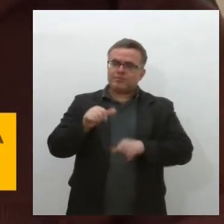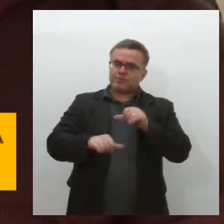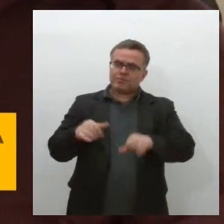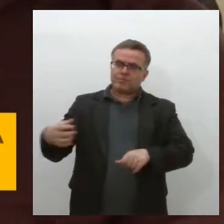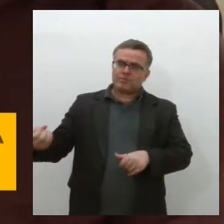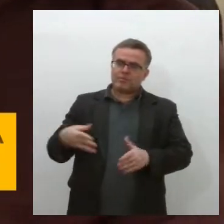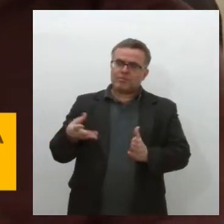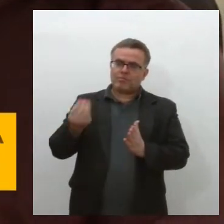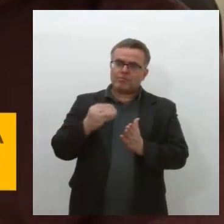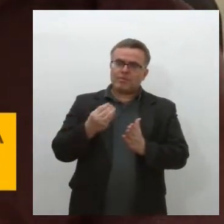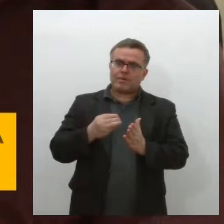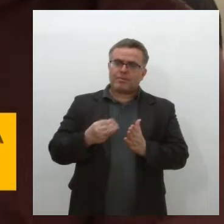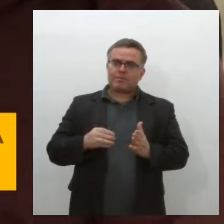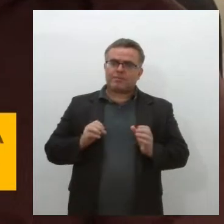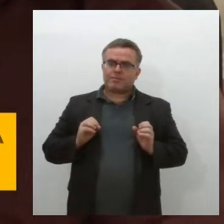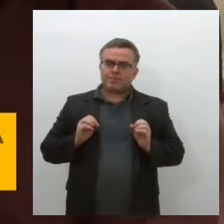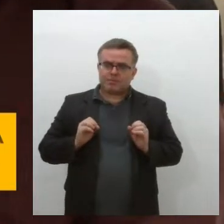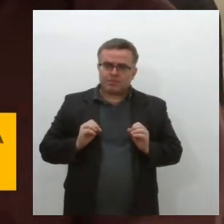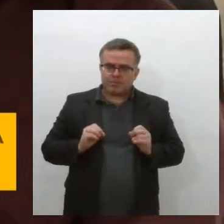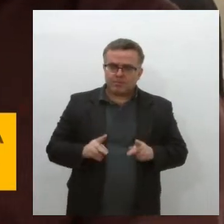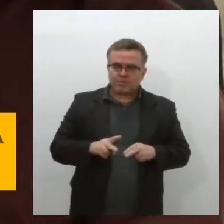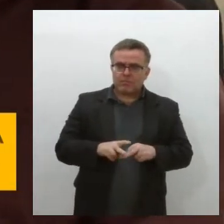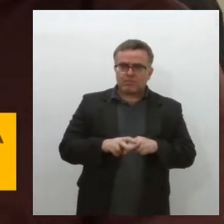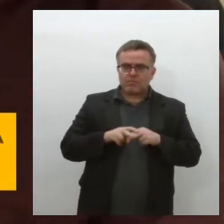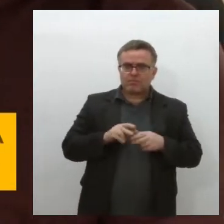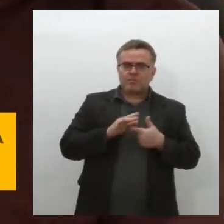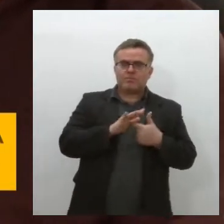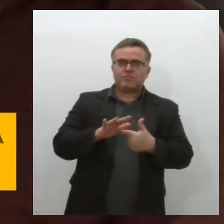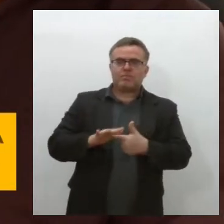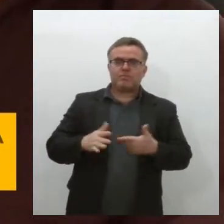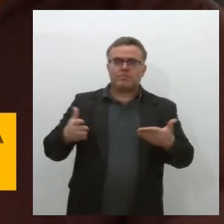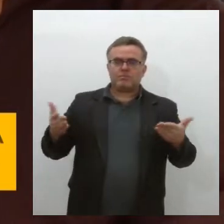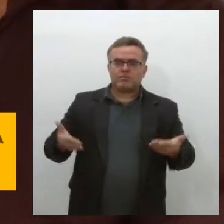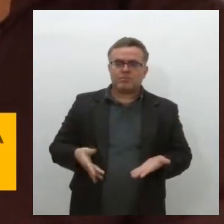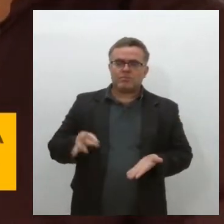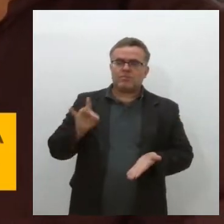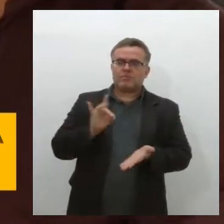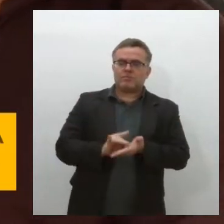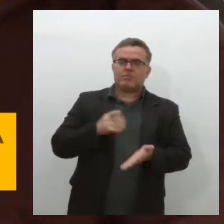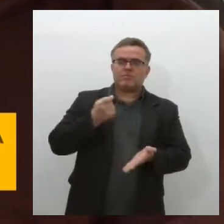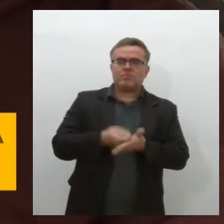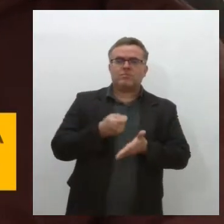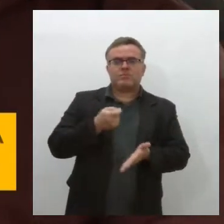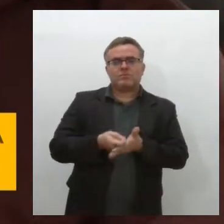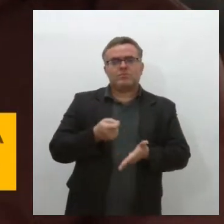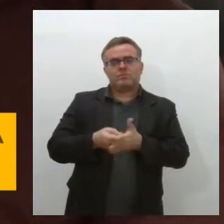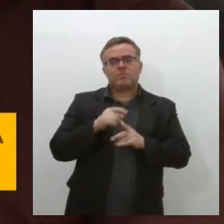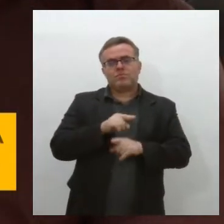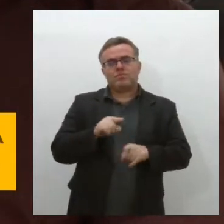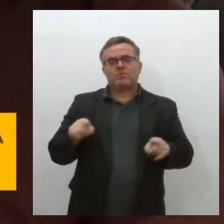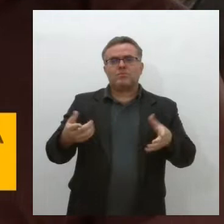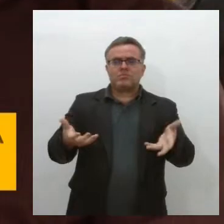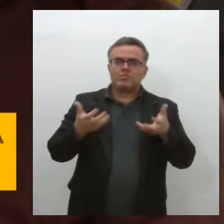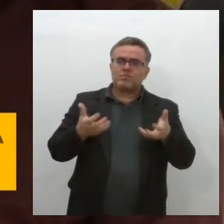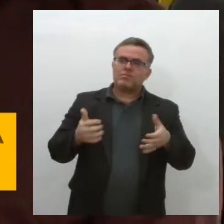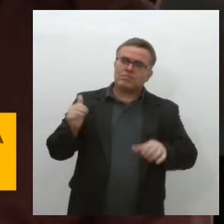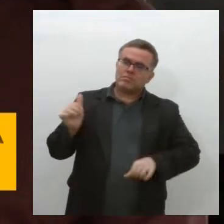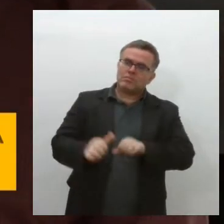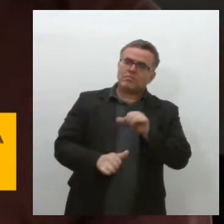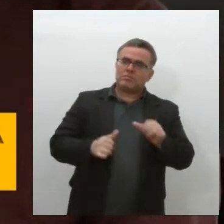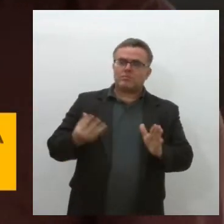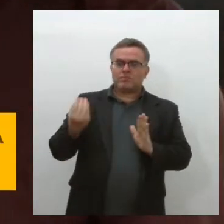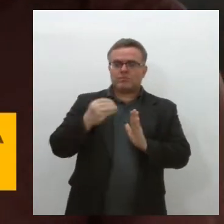atualização. E é essa atualização que agora vai ser exigida para quem quiser, pelo menos, mudar para a